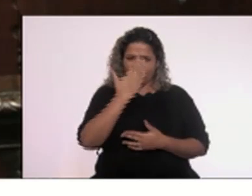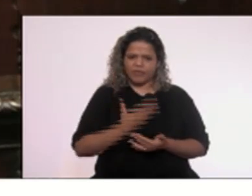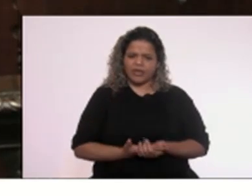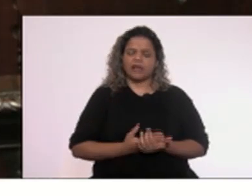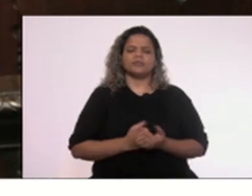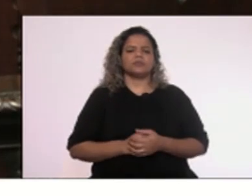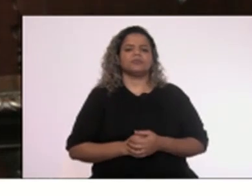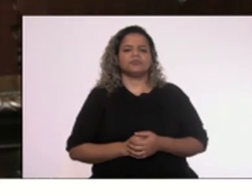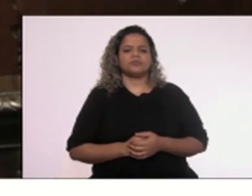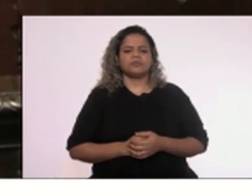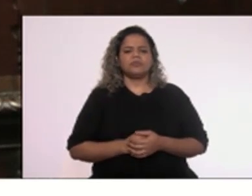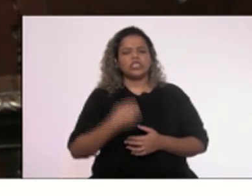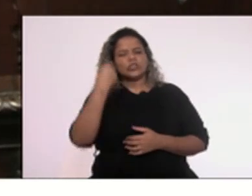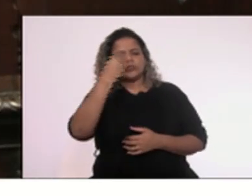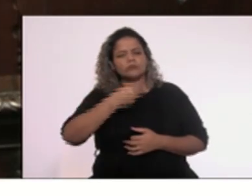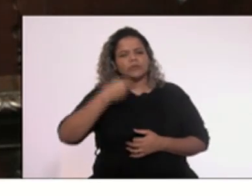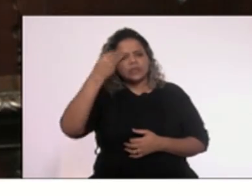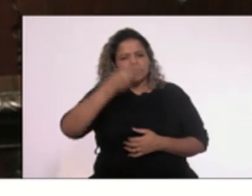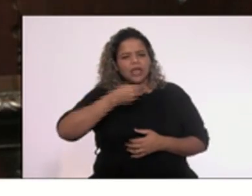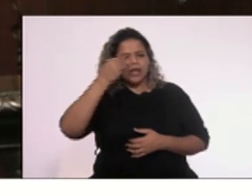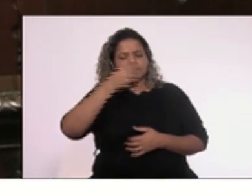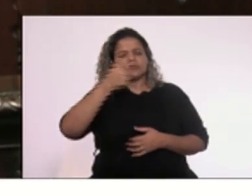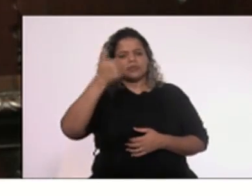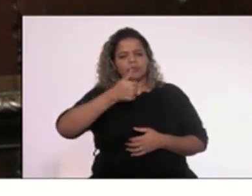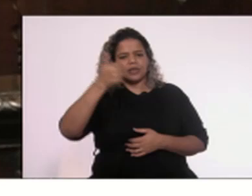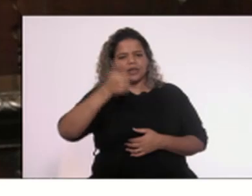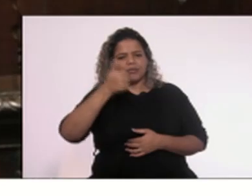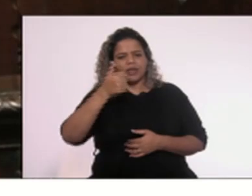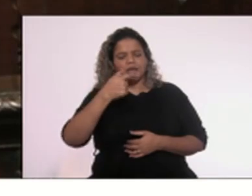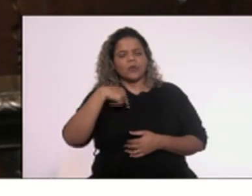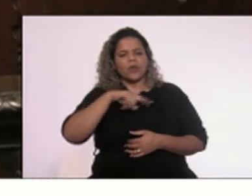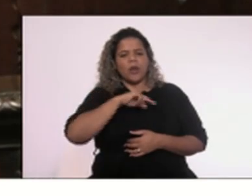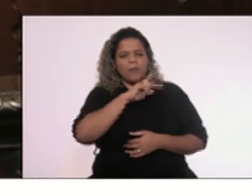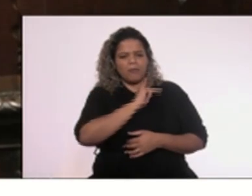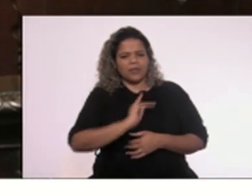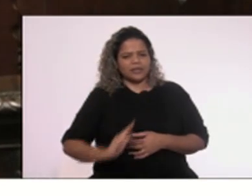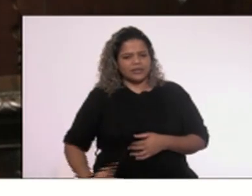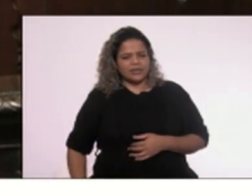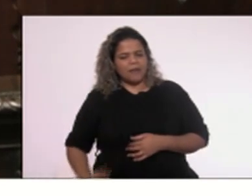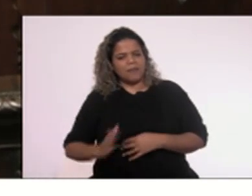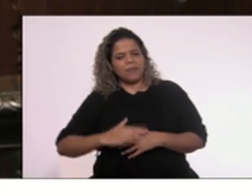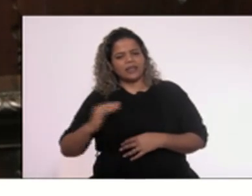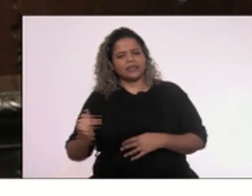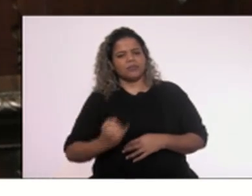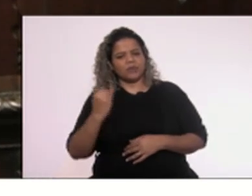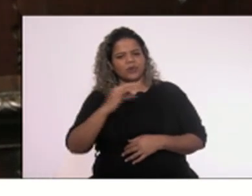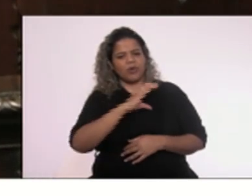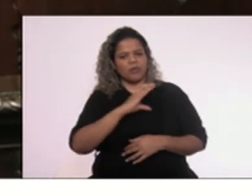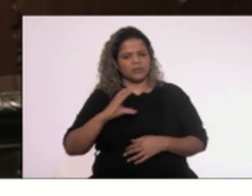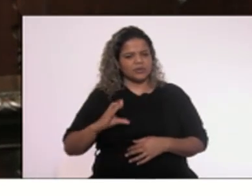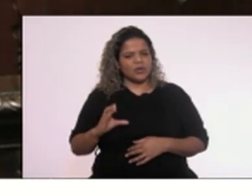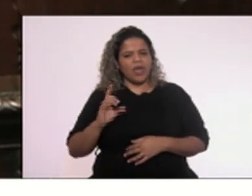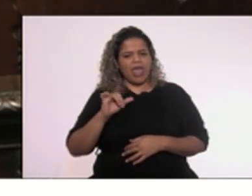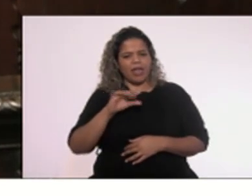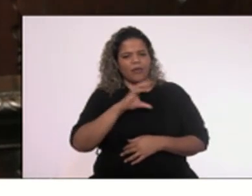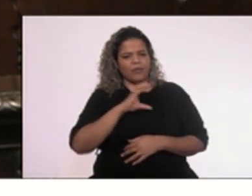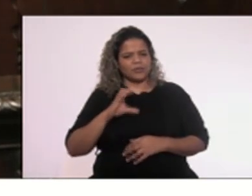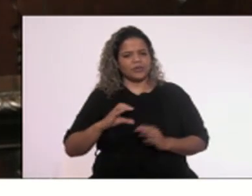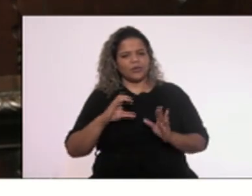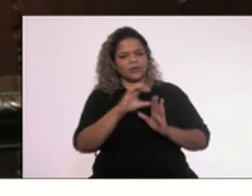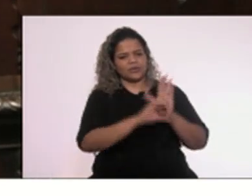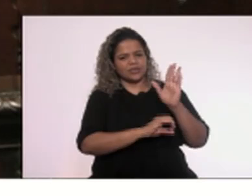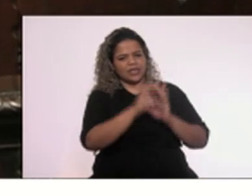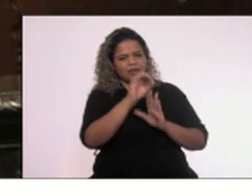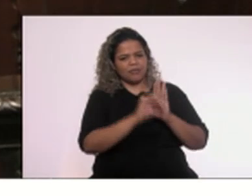confiança e uma experiência de, no meu primeiro mandato, presidir uma das mais importantes comissões dessa casa, que é a Comissão de